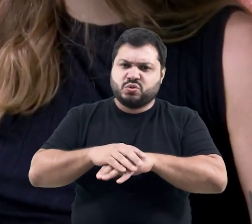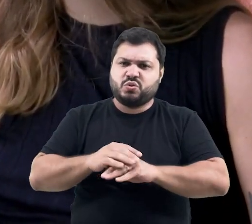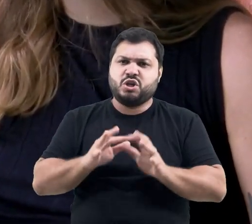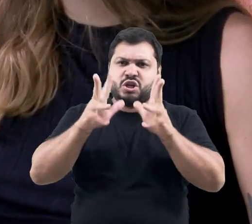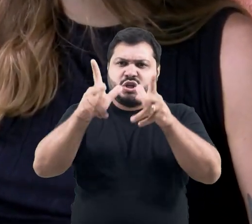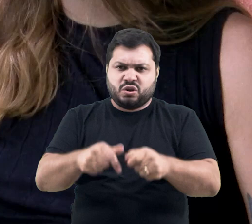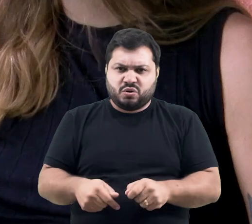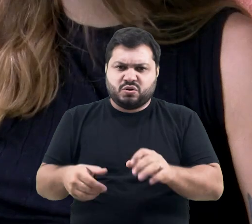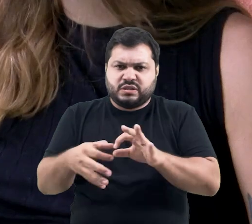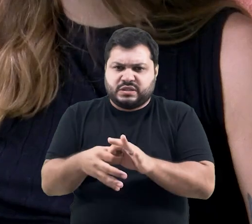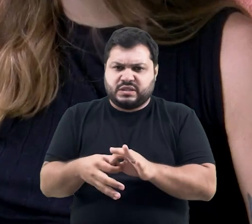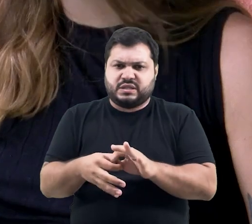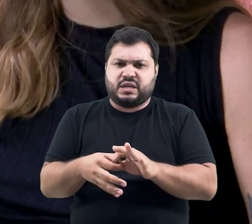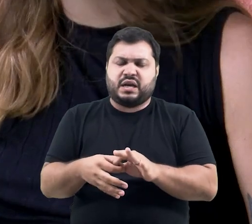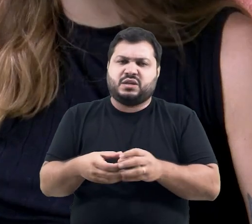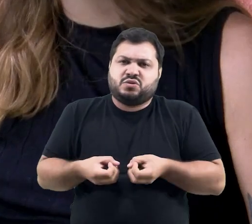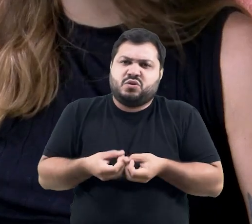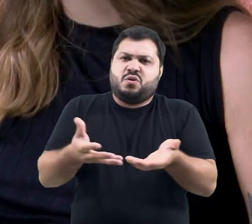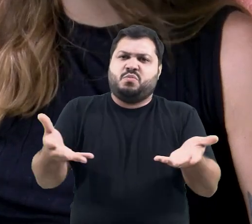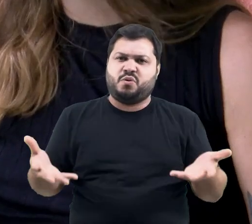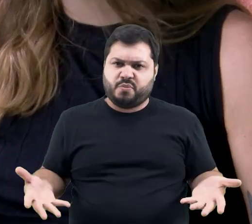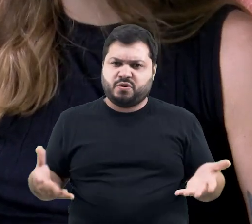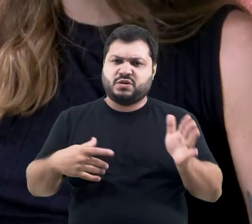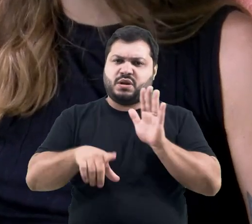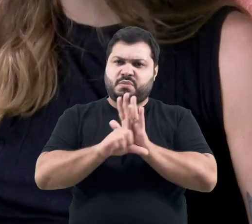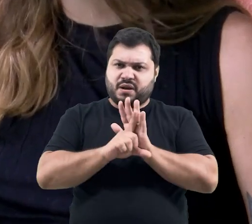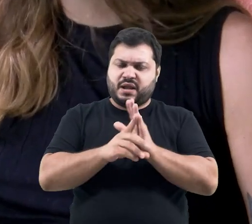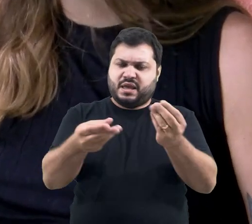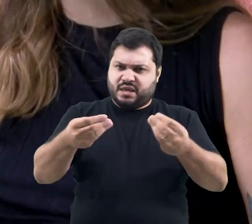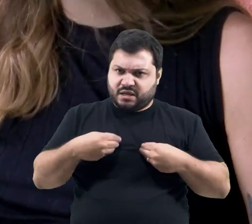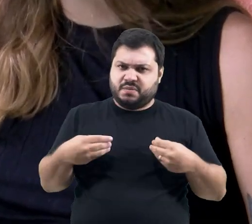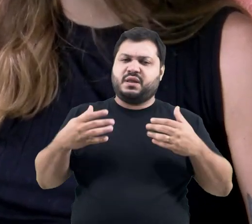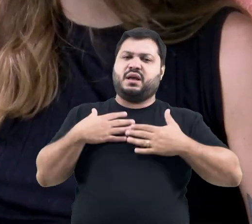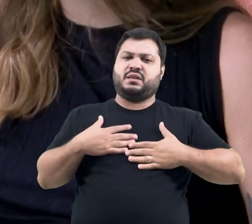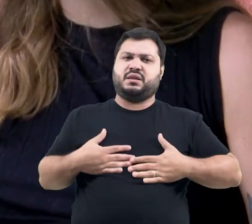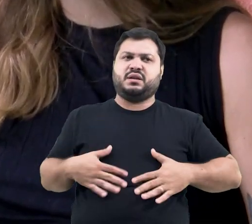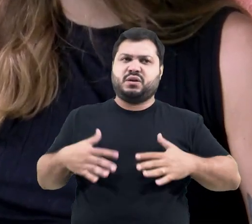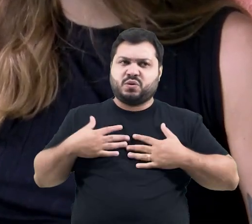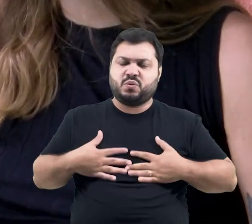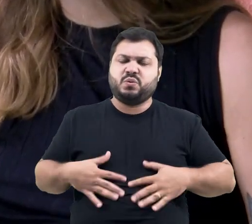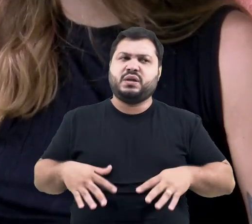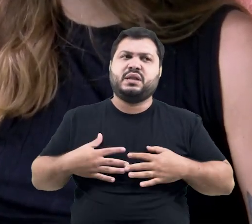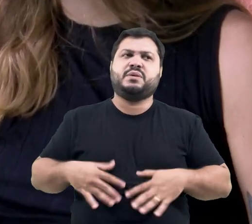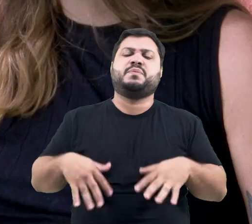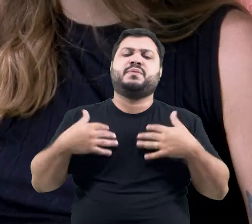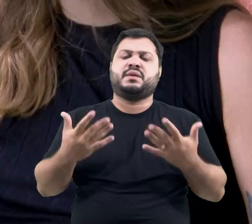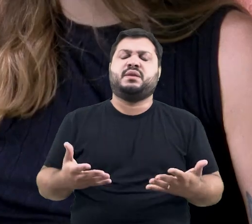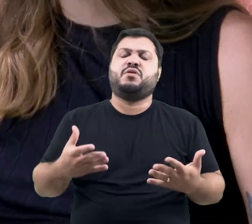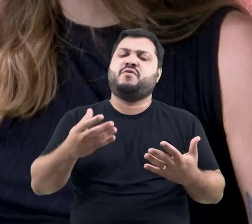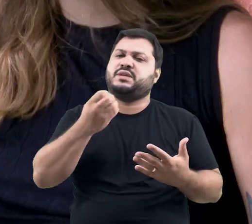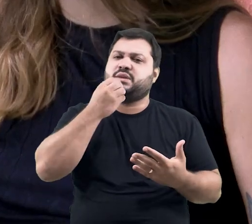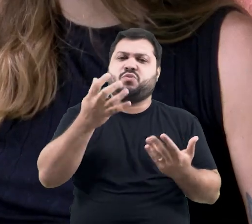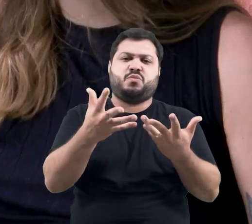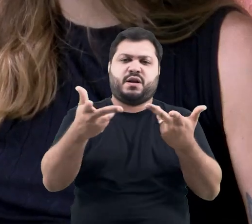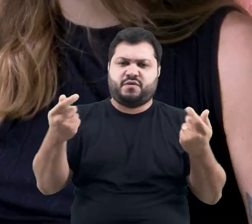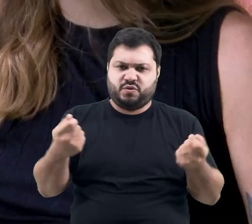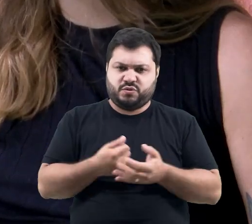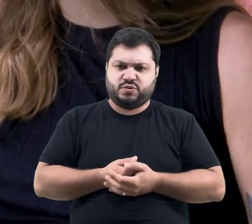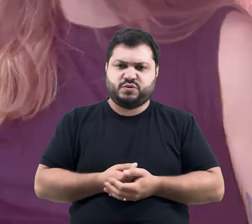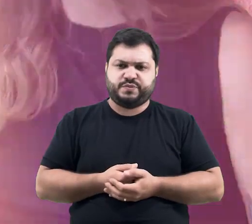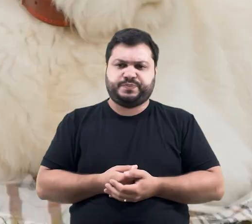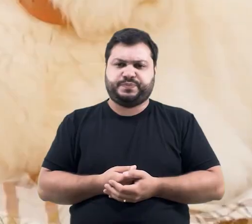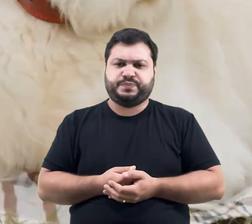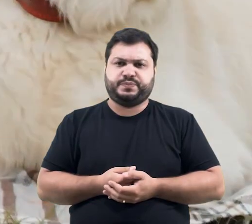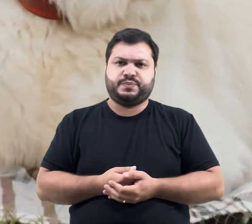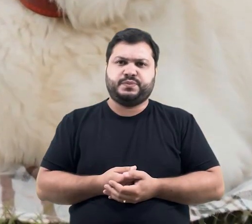construir todos esses laços, assim, proporcionados pela lei, o que me deixa muito tranquila, né? Então, vai ser muito